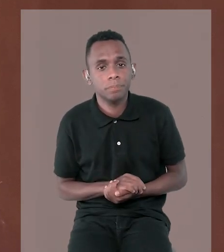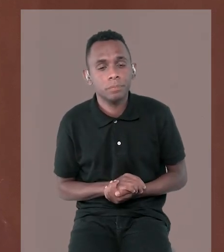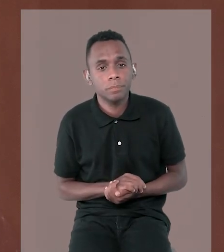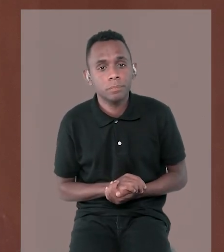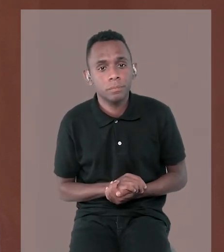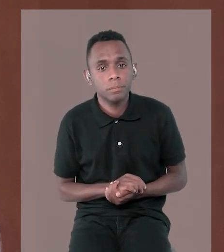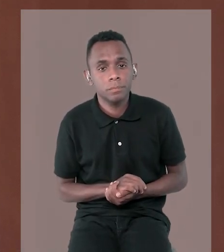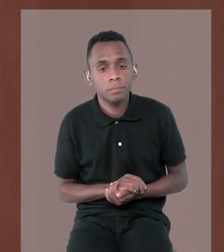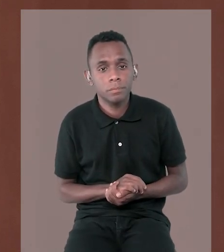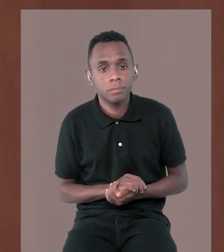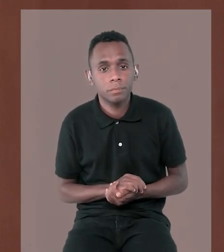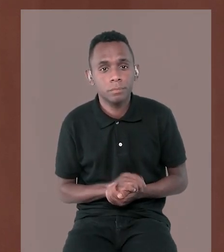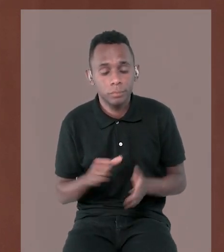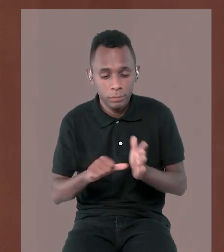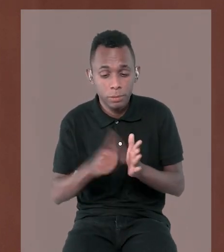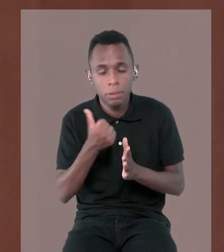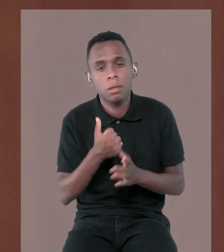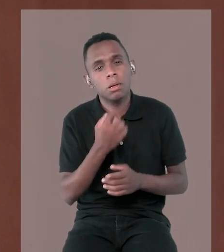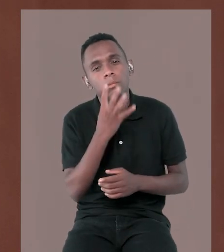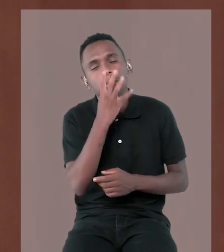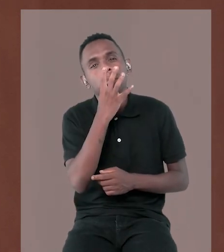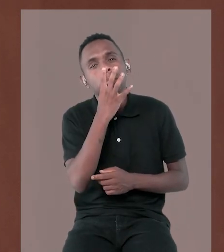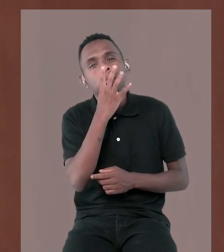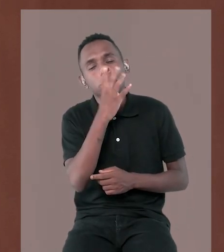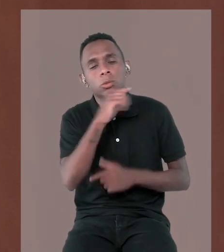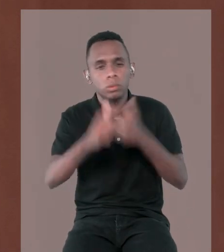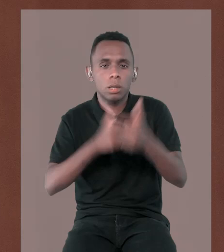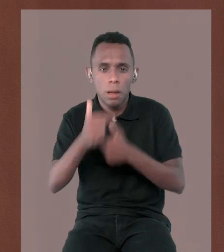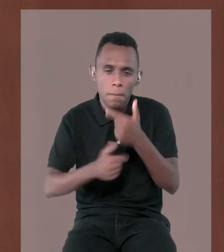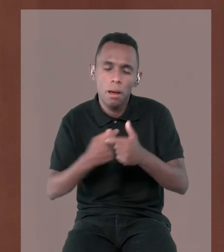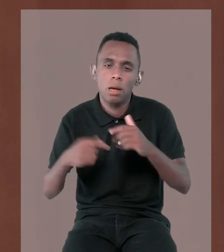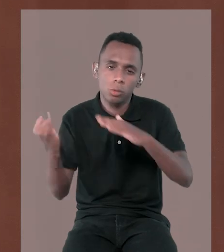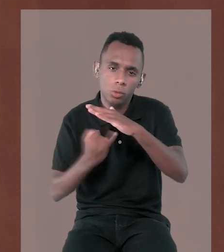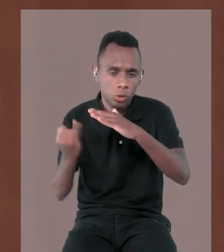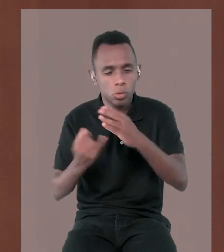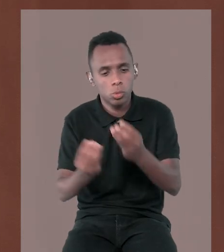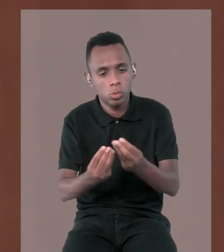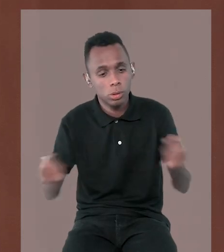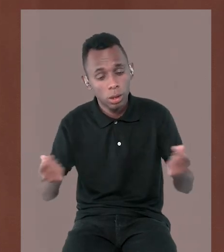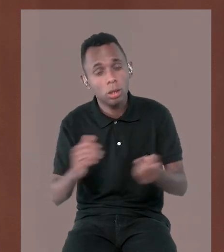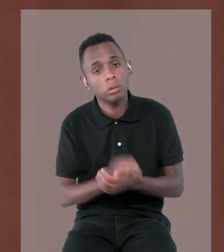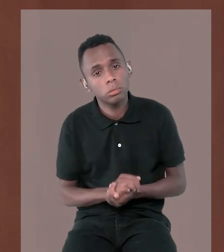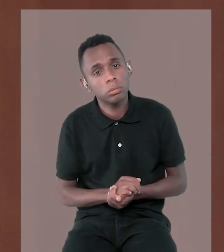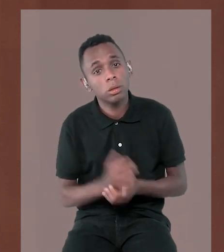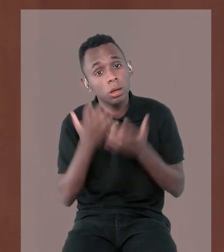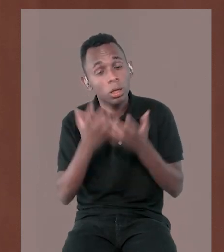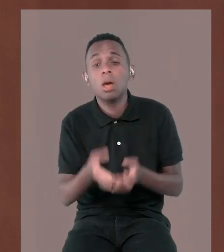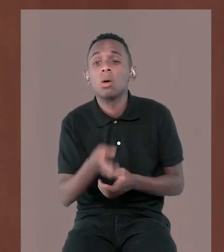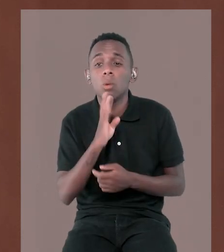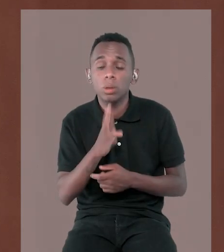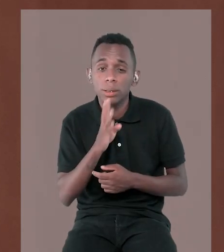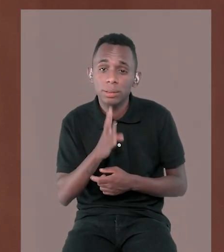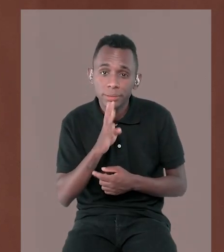Eu, primeiro, sim, estou encantada com o trabalho do Instituto Terra. A gente quer muito